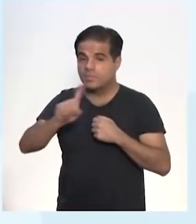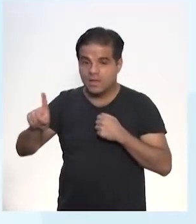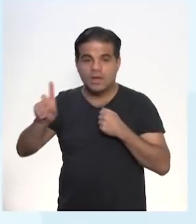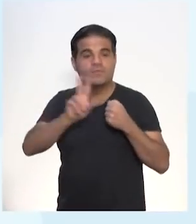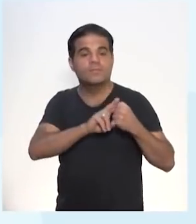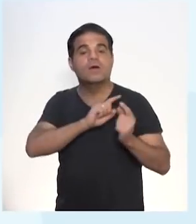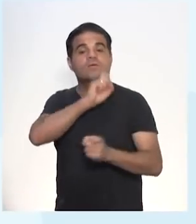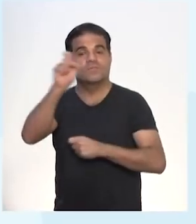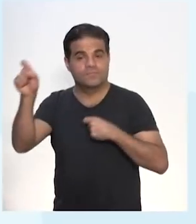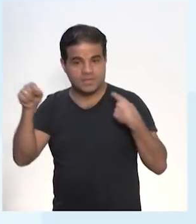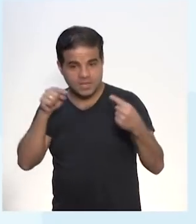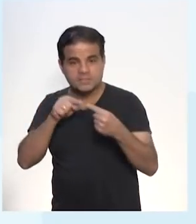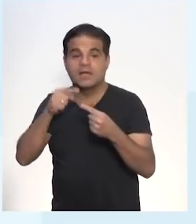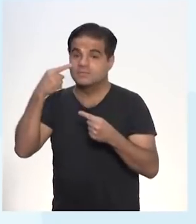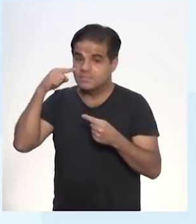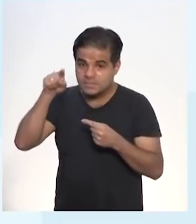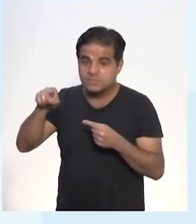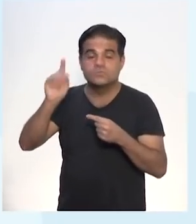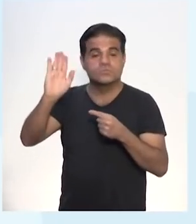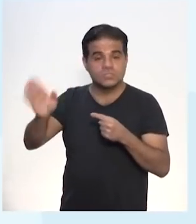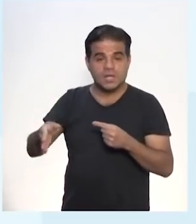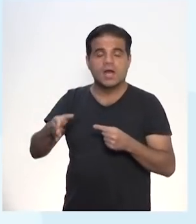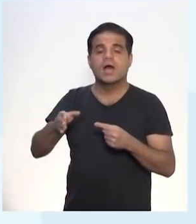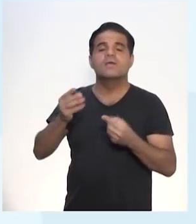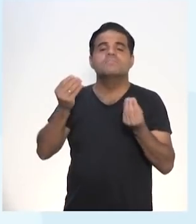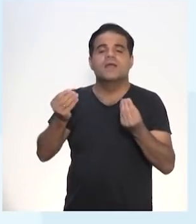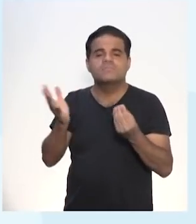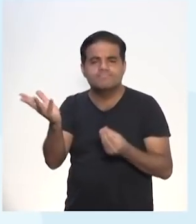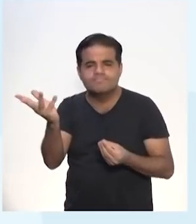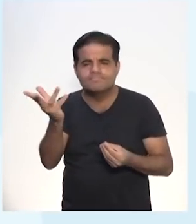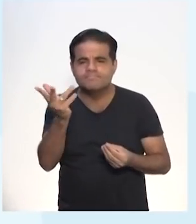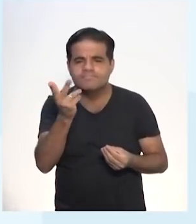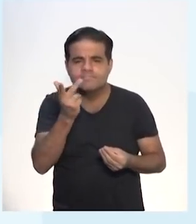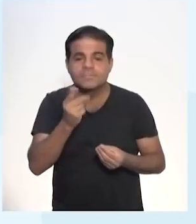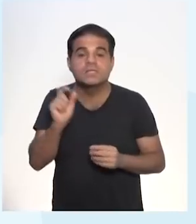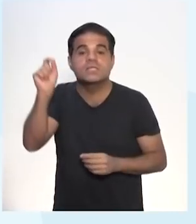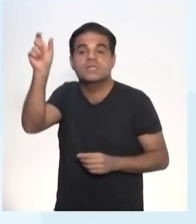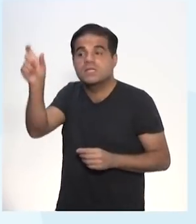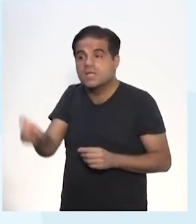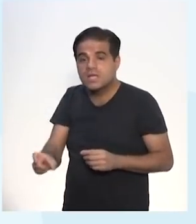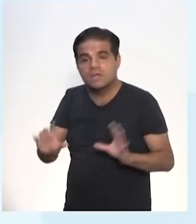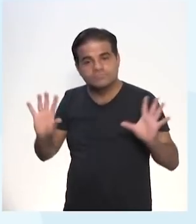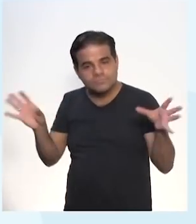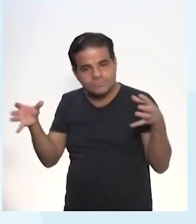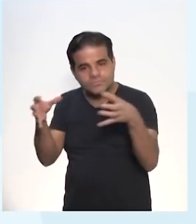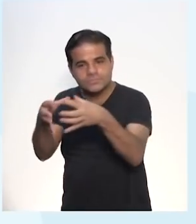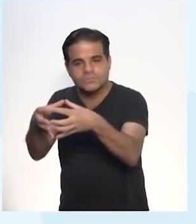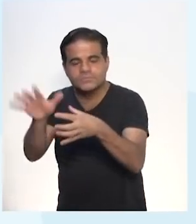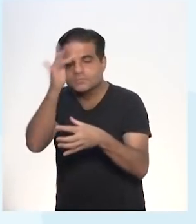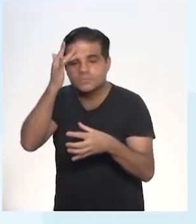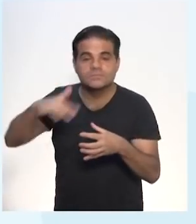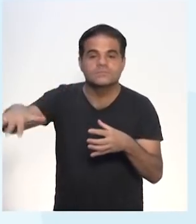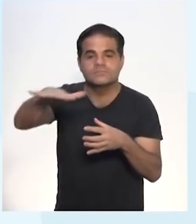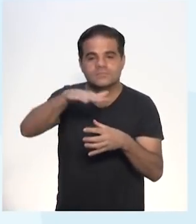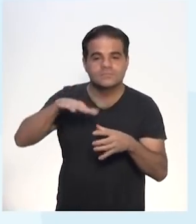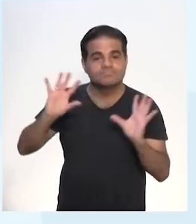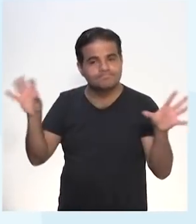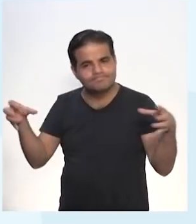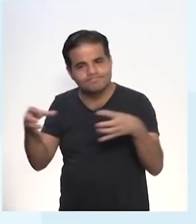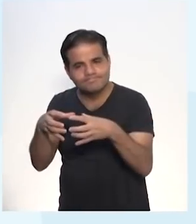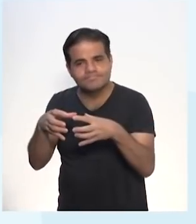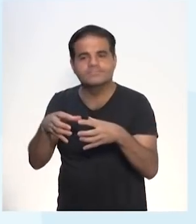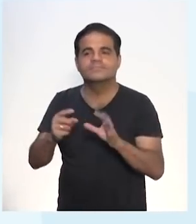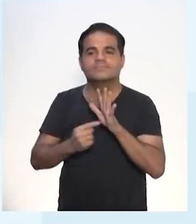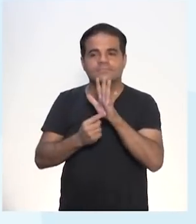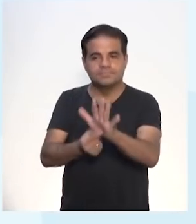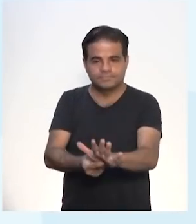uma finalidade que vocês viram qual é. Essa finalidade é persuadir quem? O público-alvo. Esse